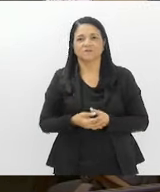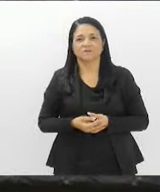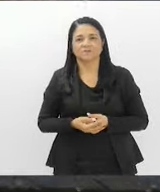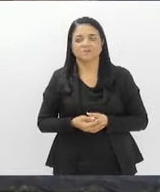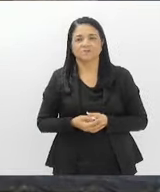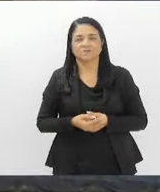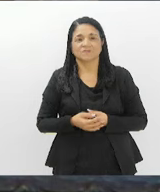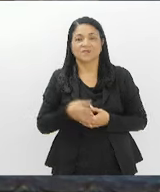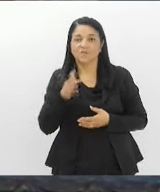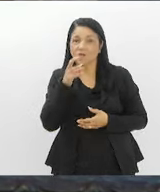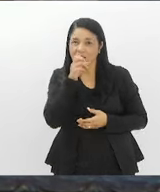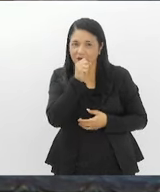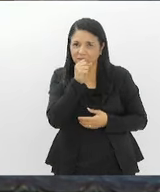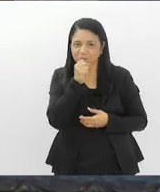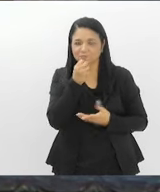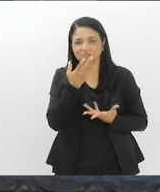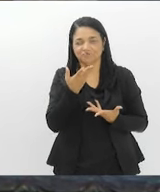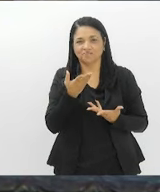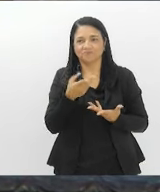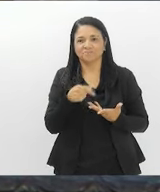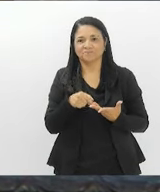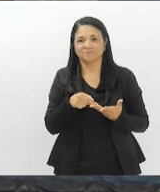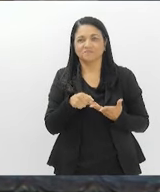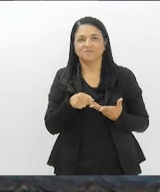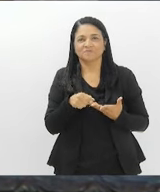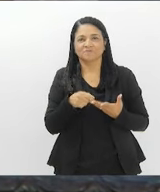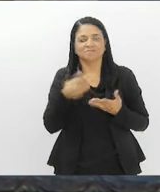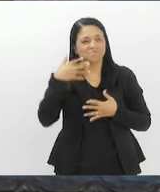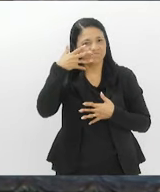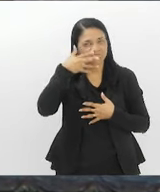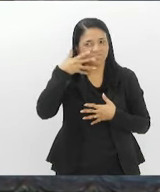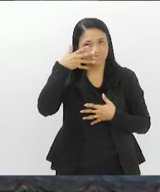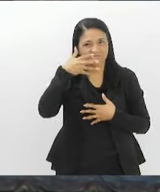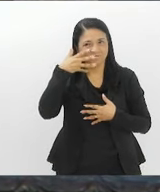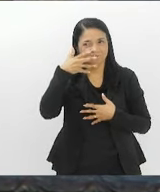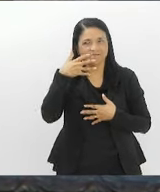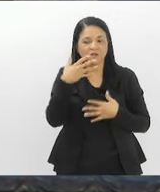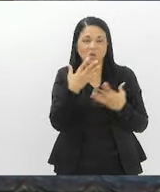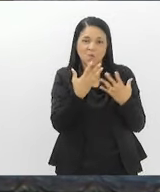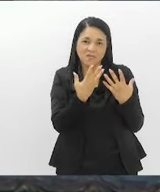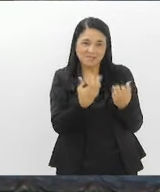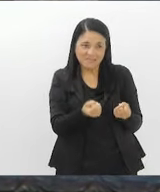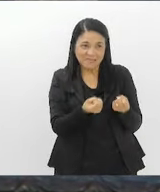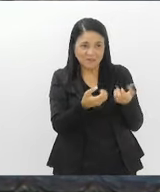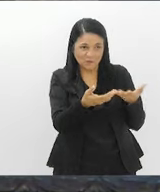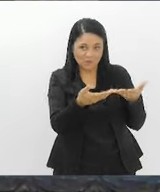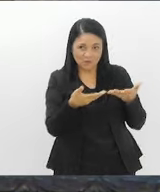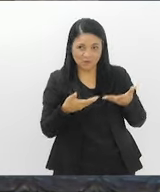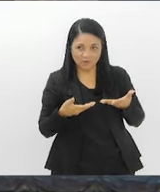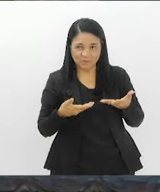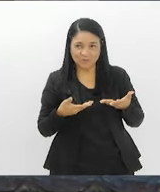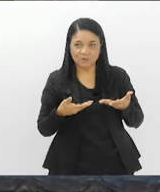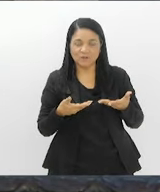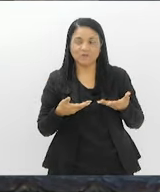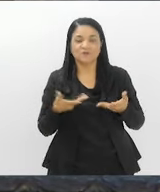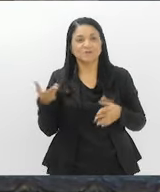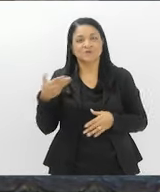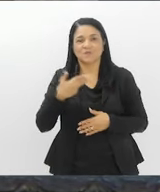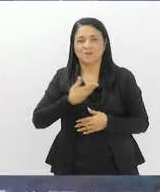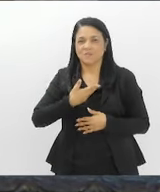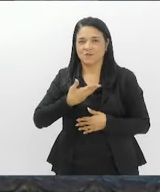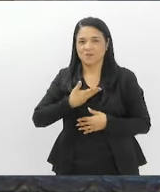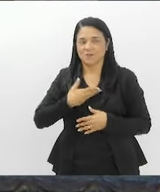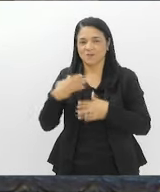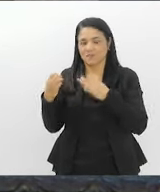rapidamente de improviso, porque realmente não aceitei o convite do nosso colega